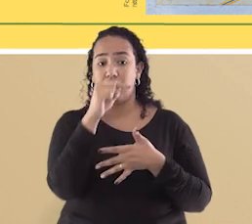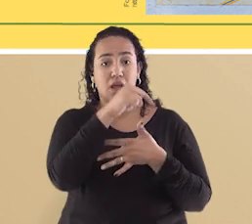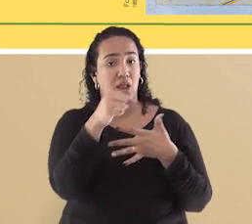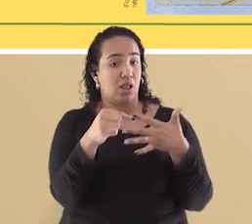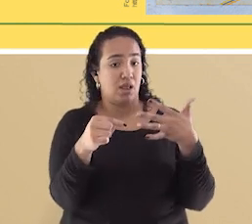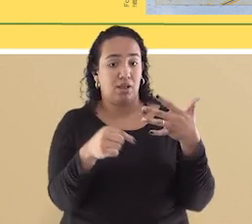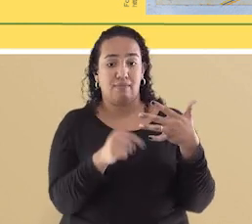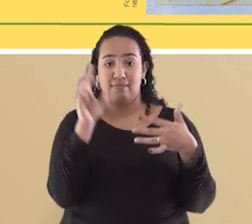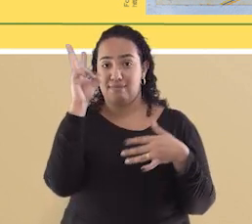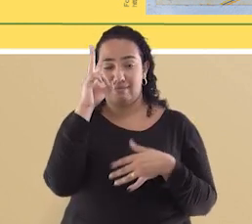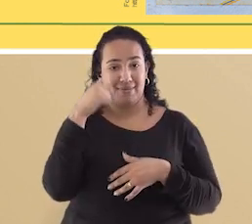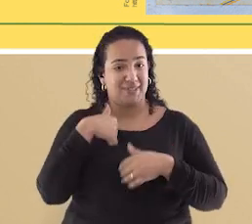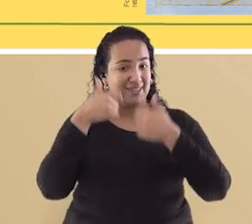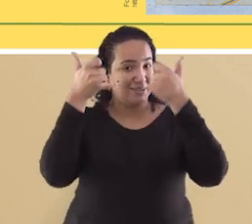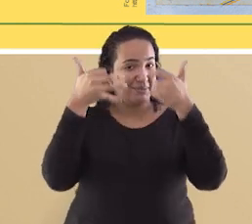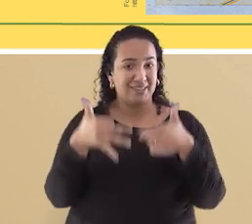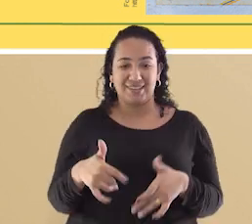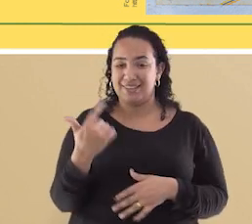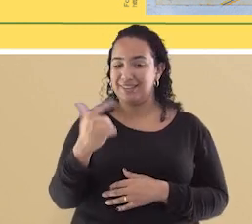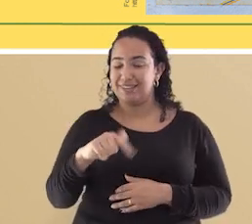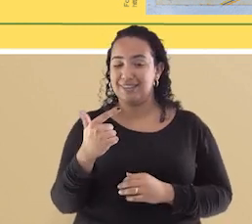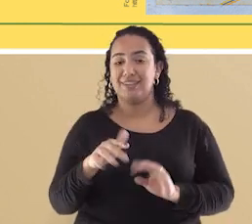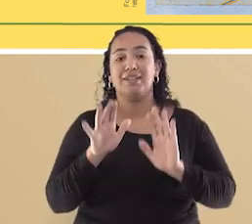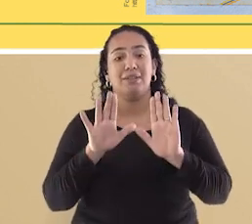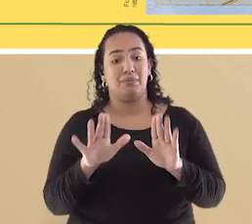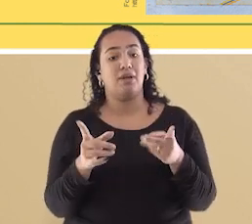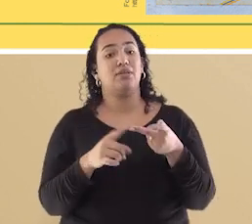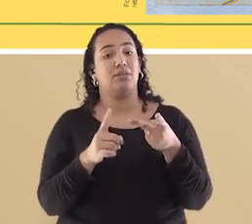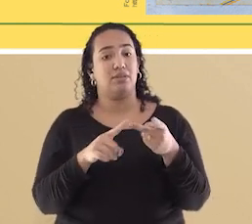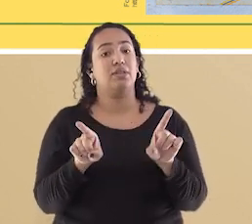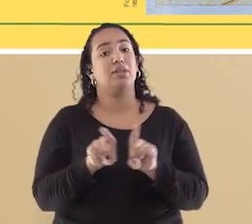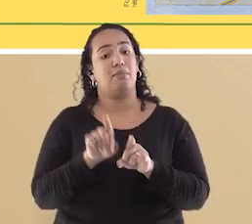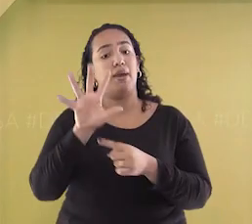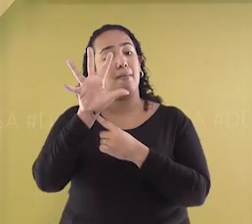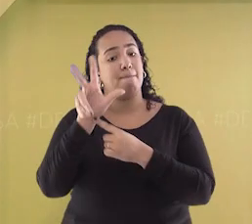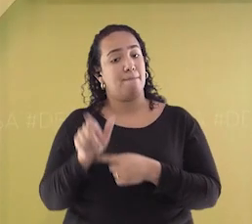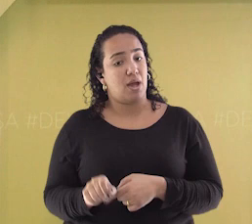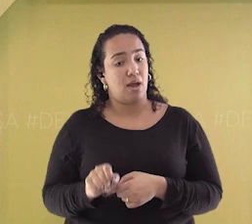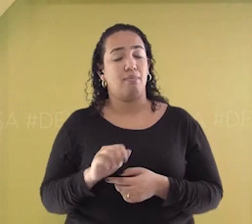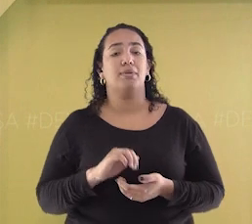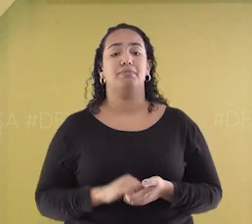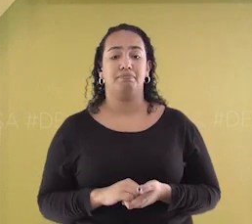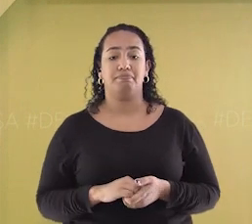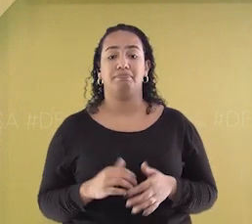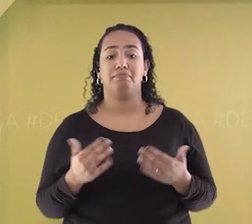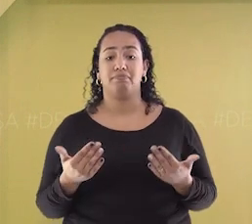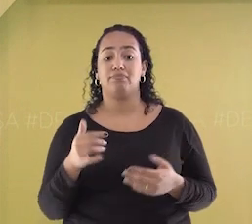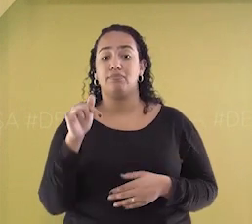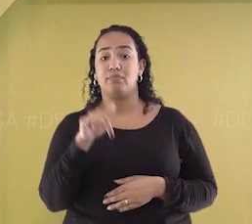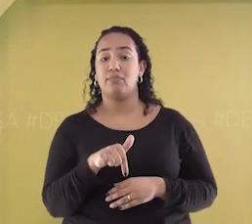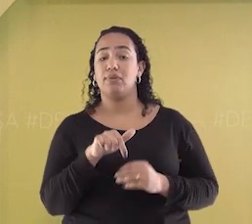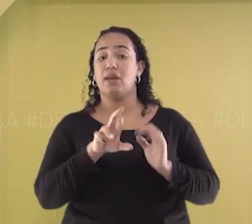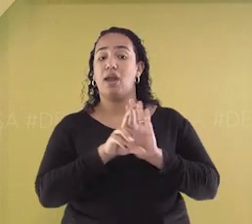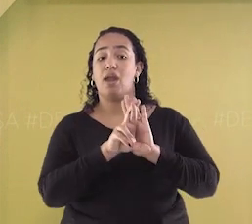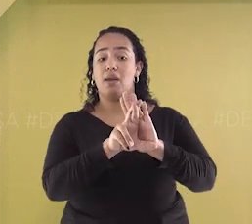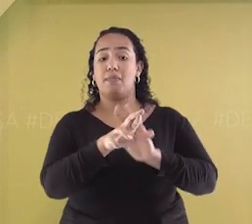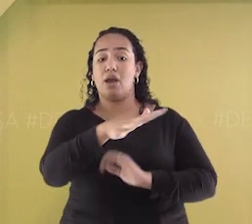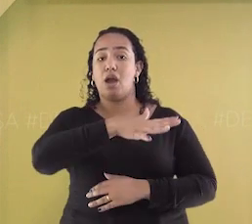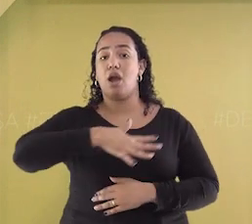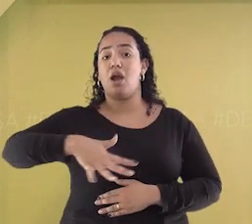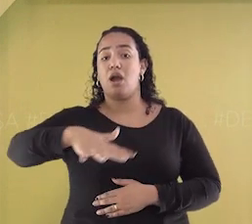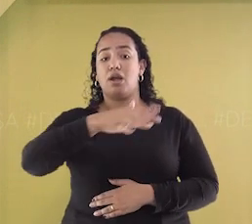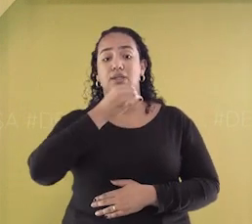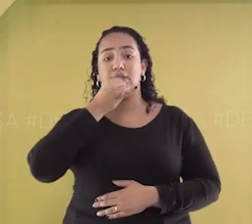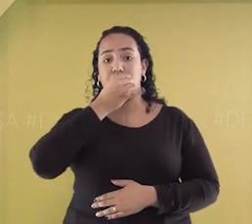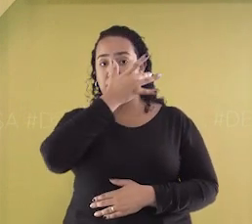que nós citamos anteriormente, mas ele também é considerado mapa, pois é a visão e a representação